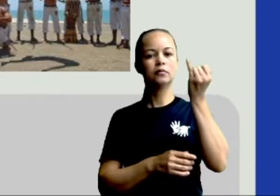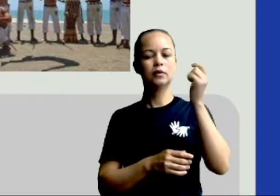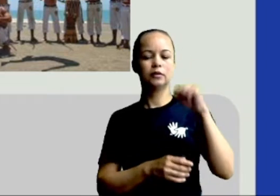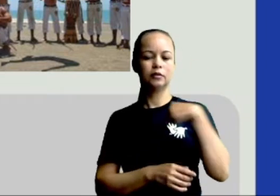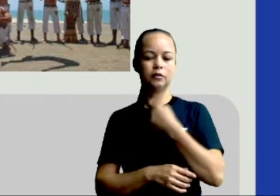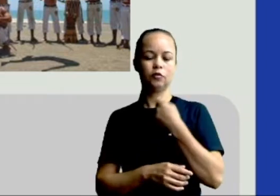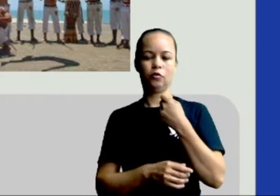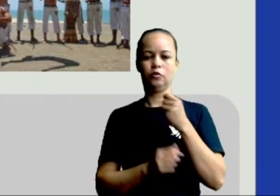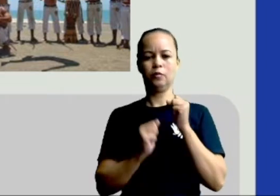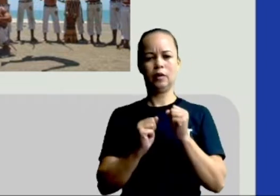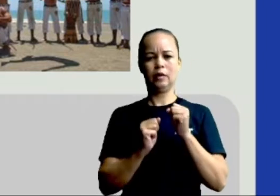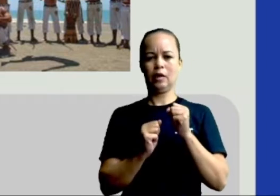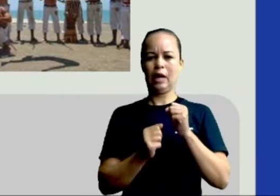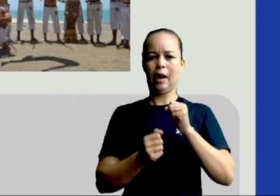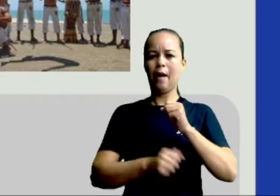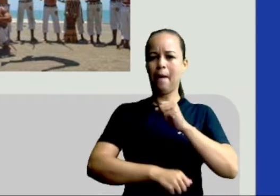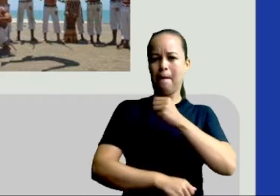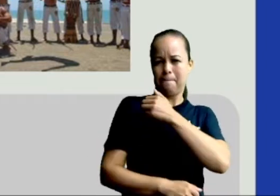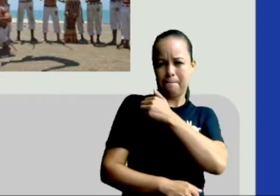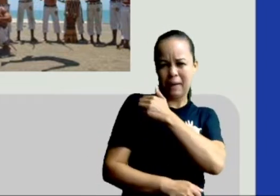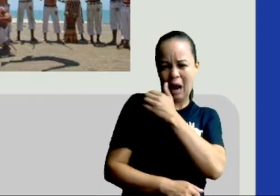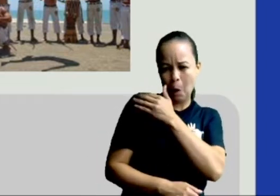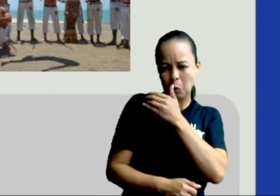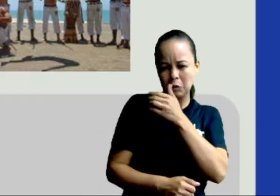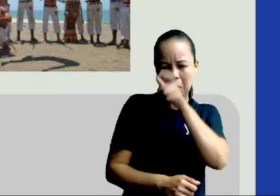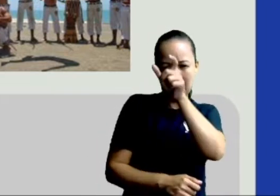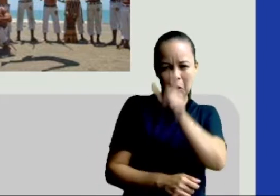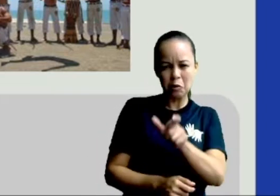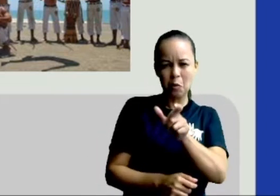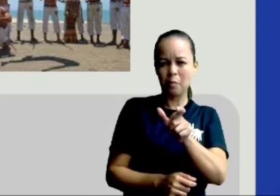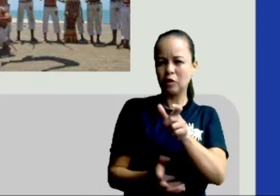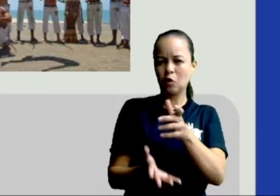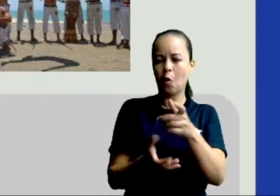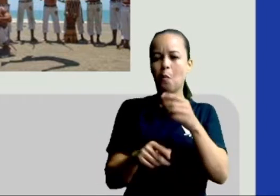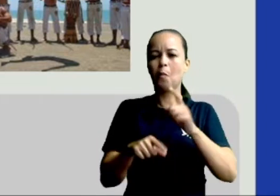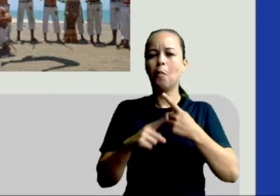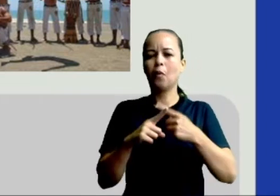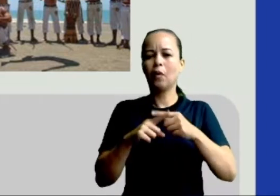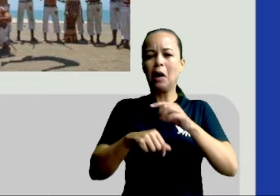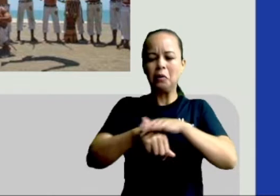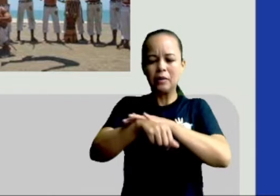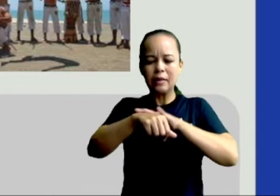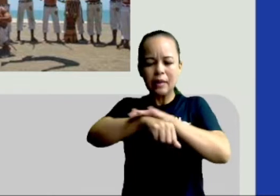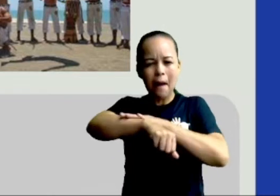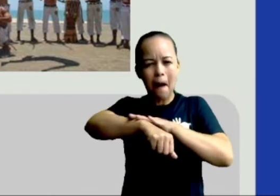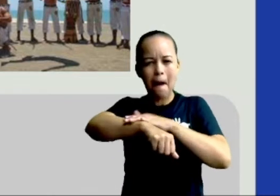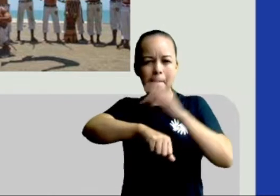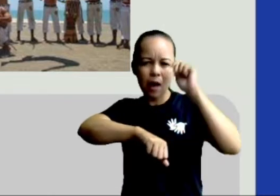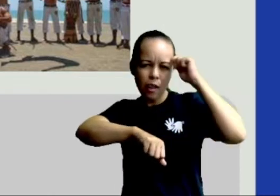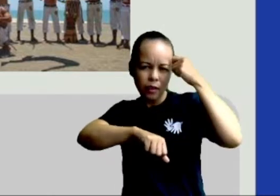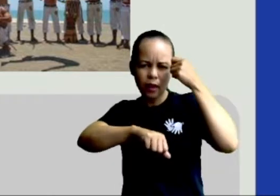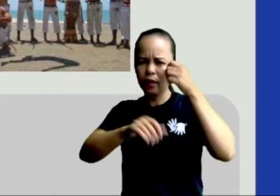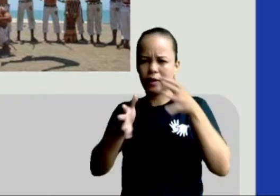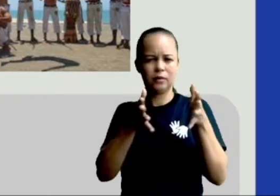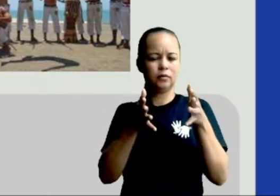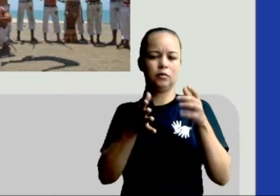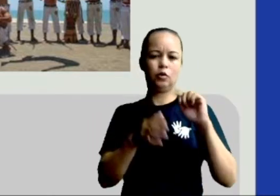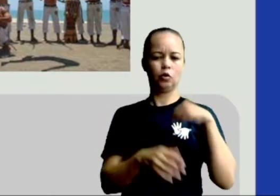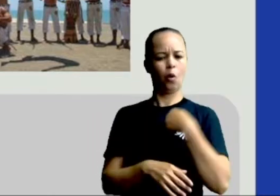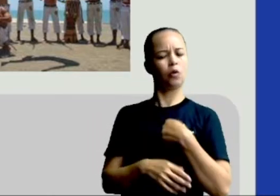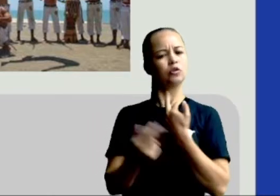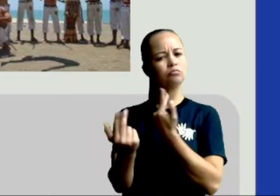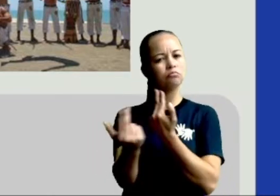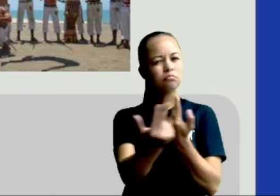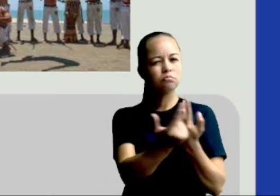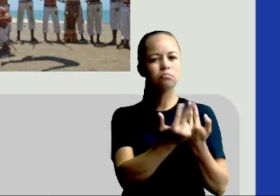que a gente não pode ter preconceito com alguém por causa da cor da pele ou por causa da aparência daquela pessoa. Somos todos iguais,